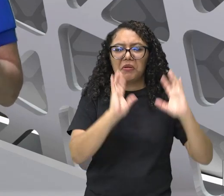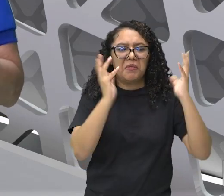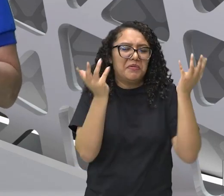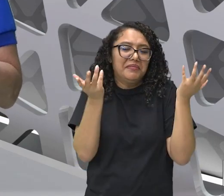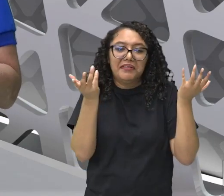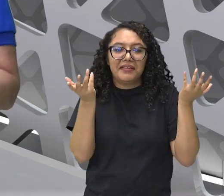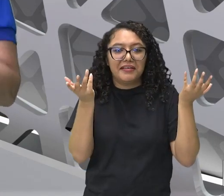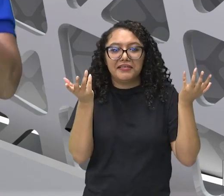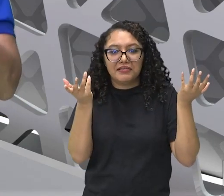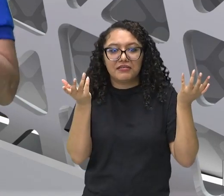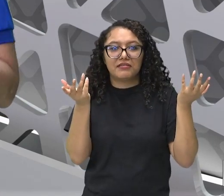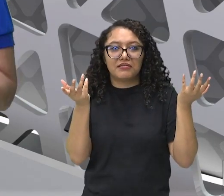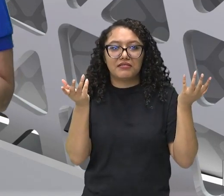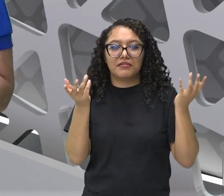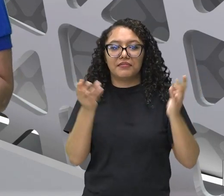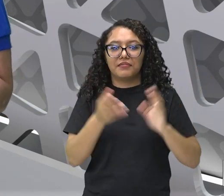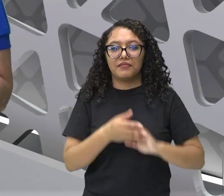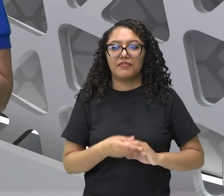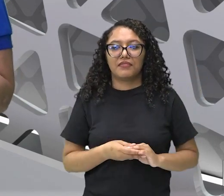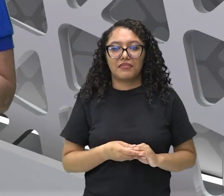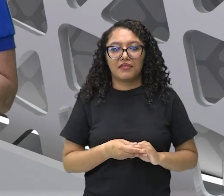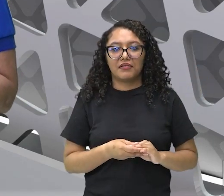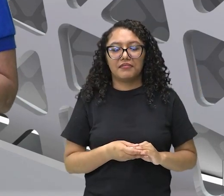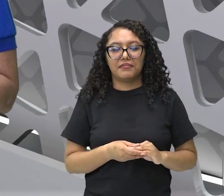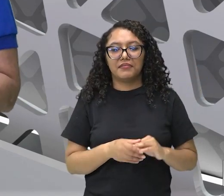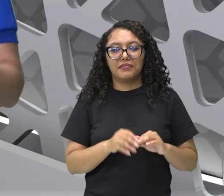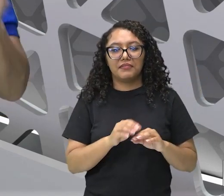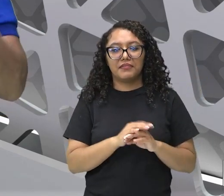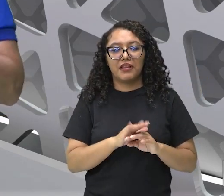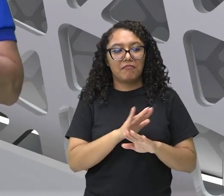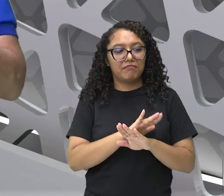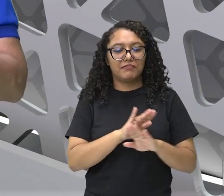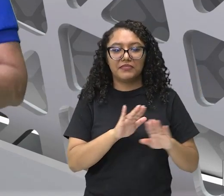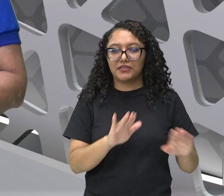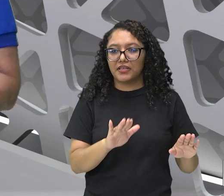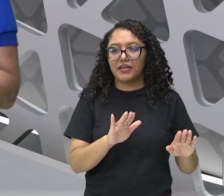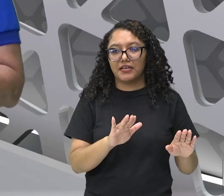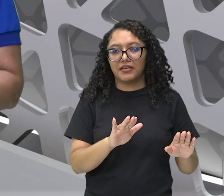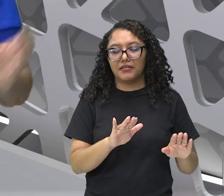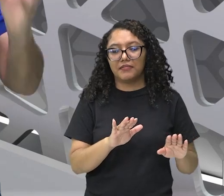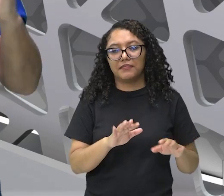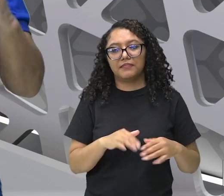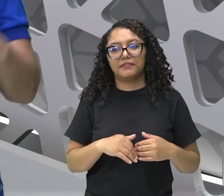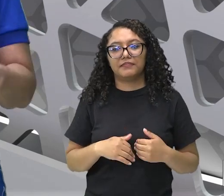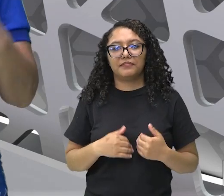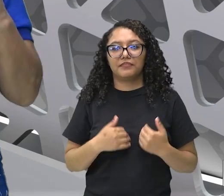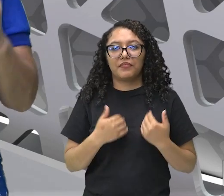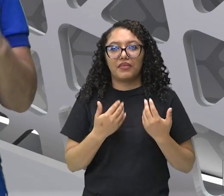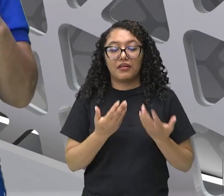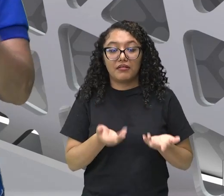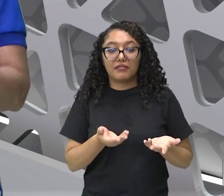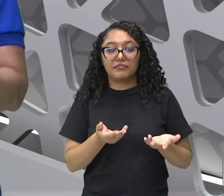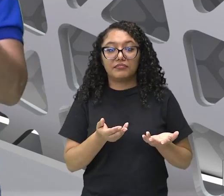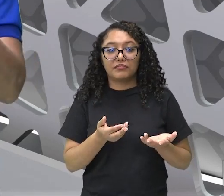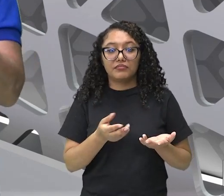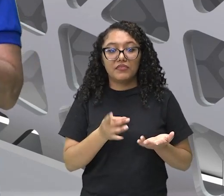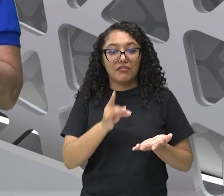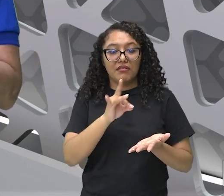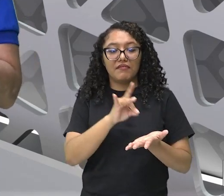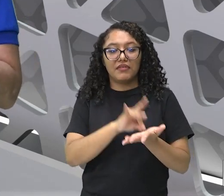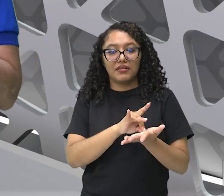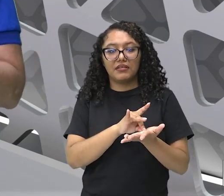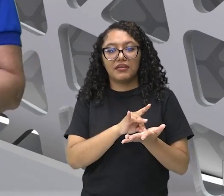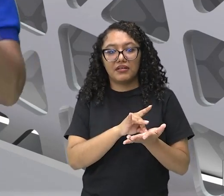acontece, então ela se basta a si mesmo. Então nós podemos dizer que a realidade está nas